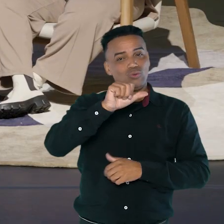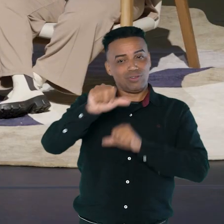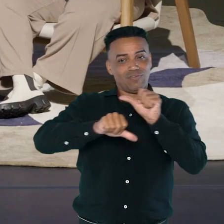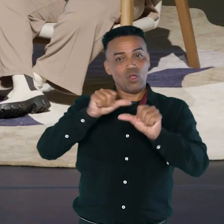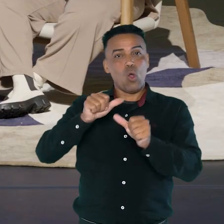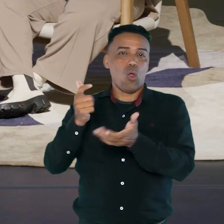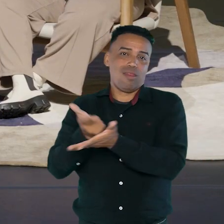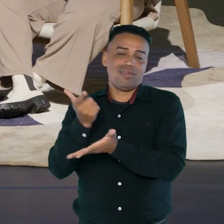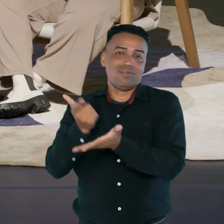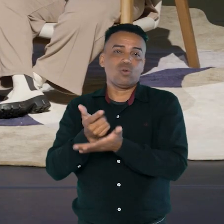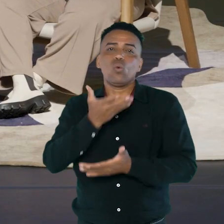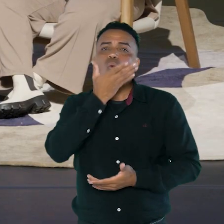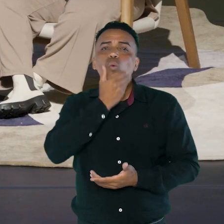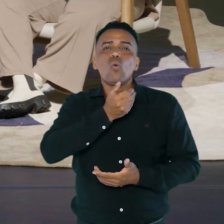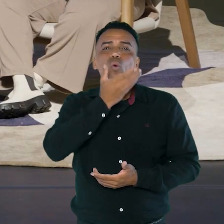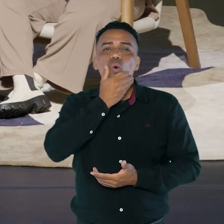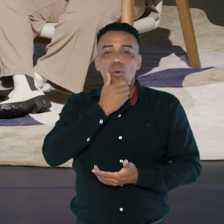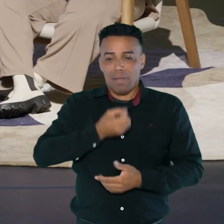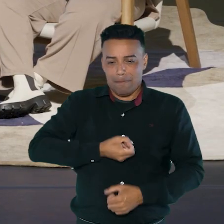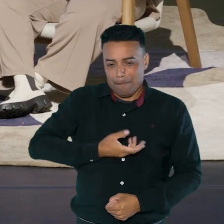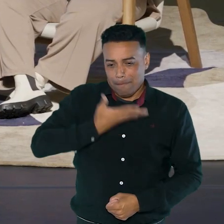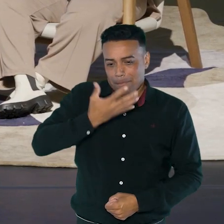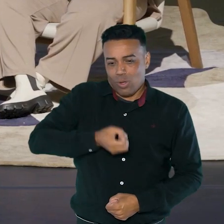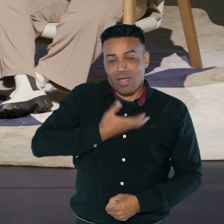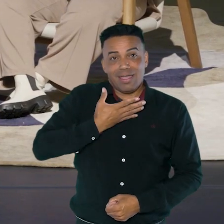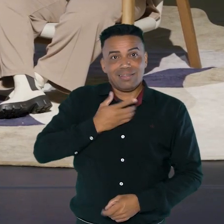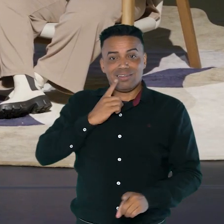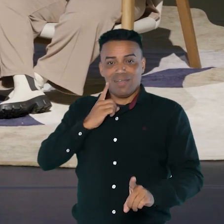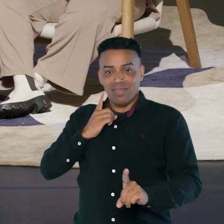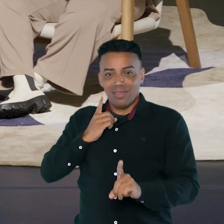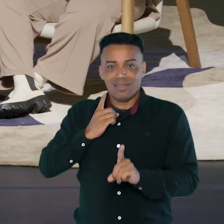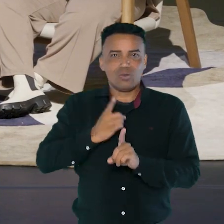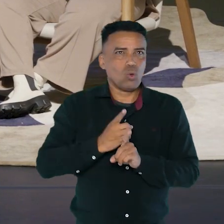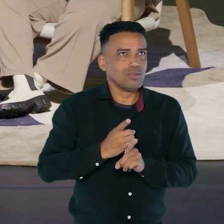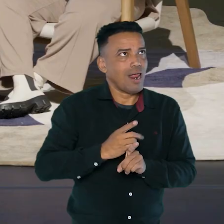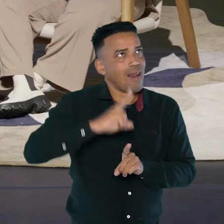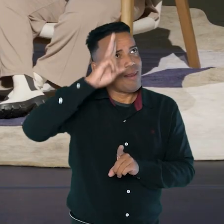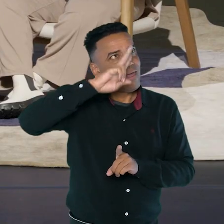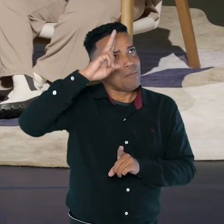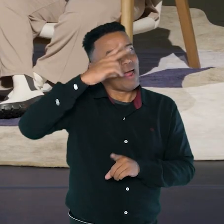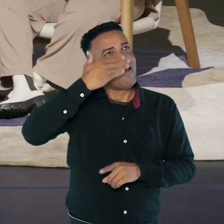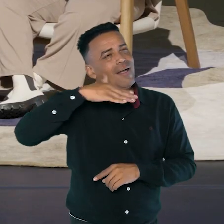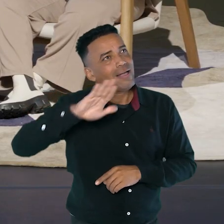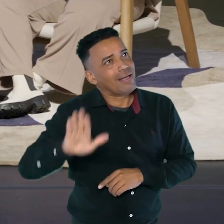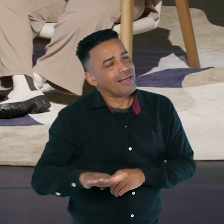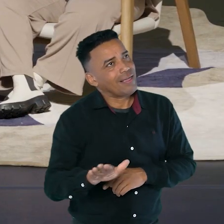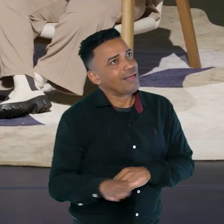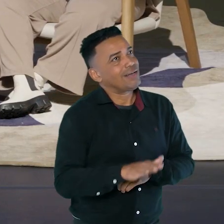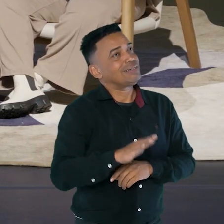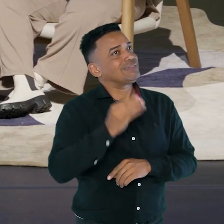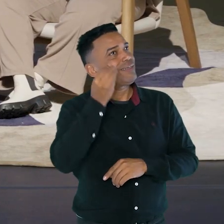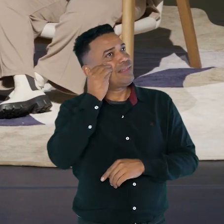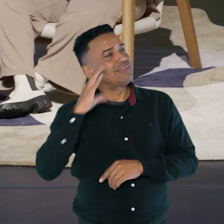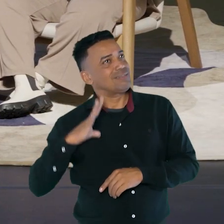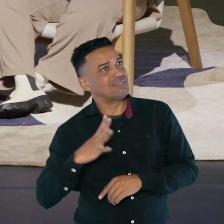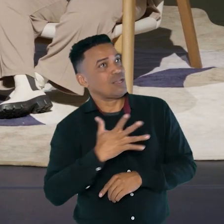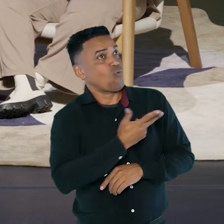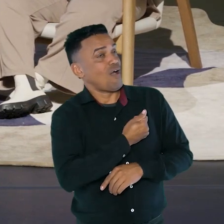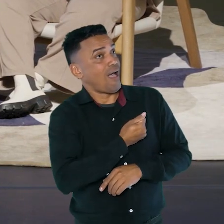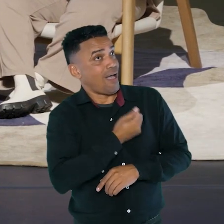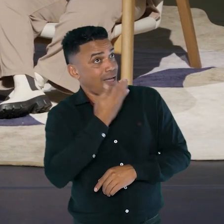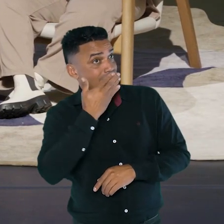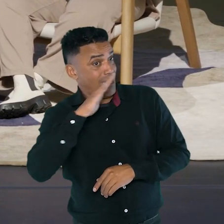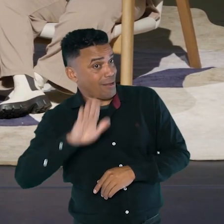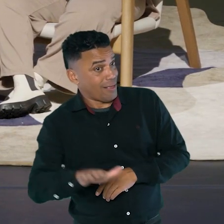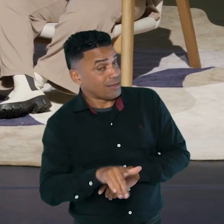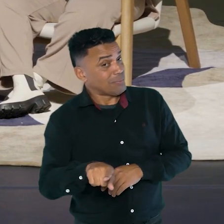é sobre um poeta que vai encontrar a criança que ele foi, tentando salvar a criança, e é a criança que